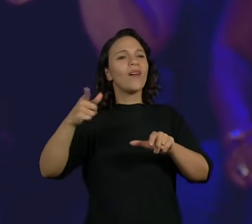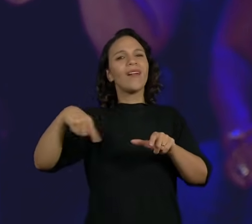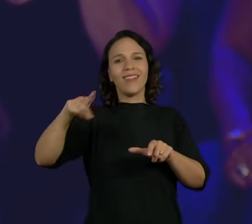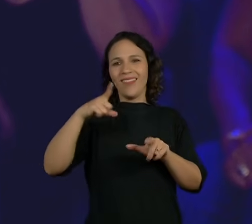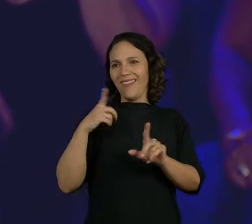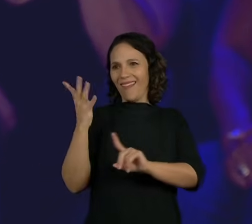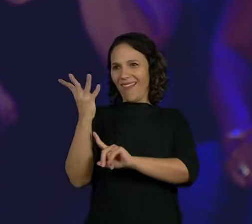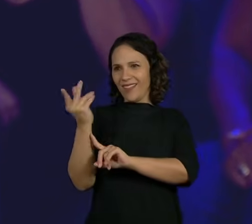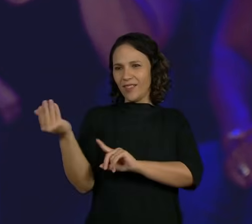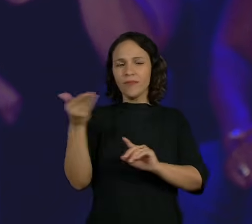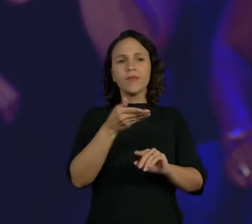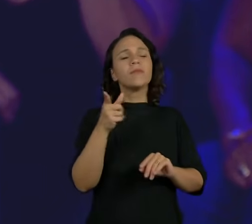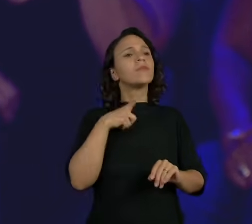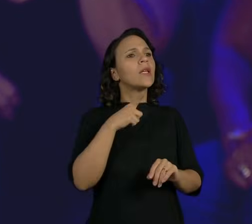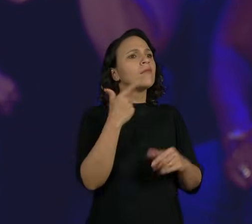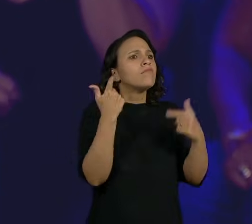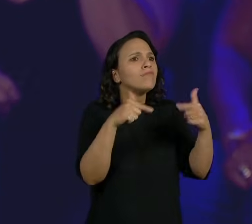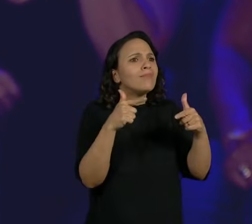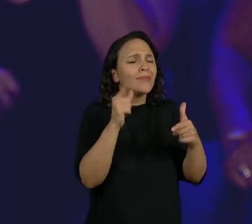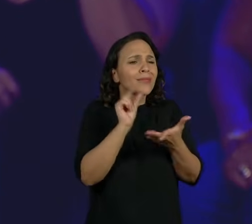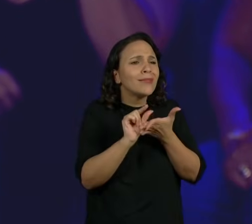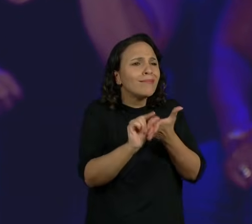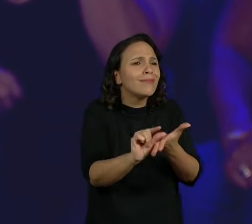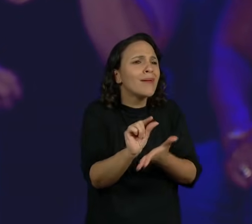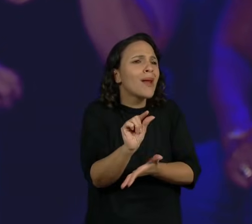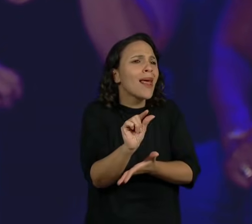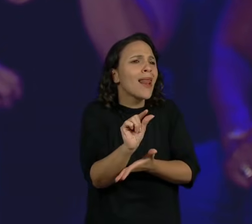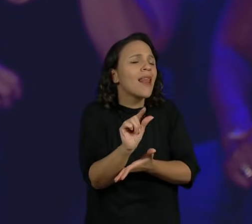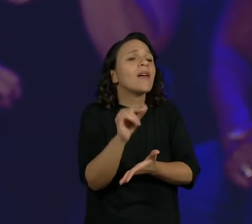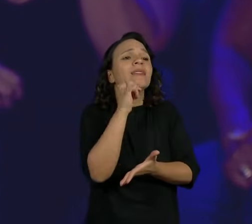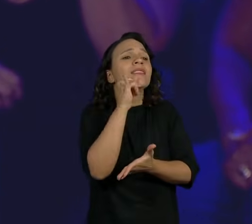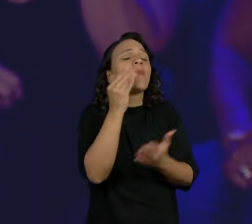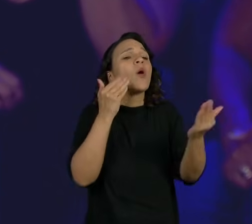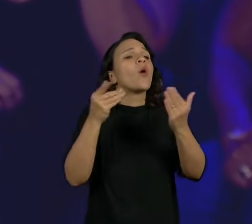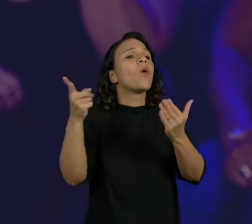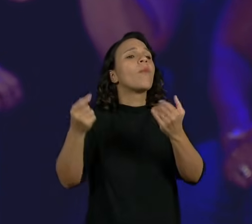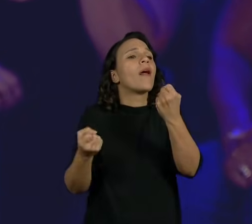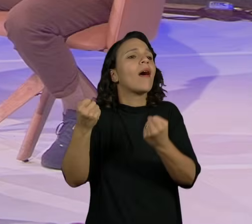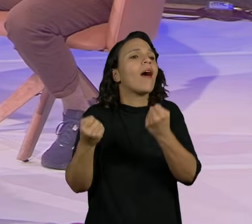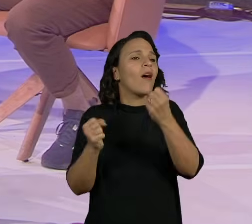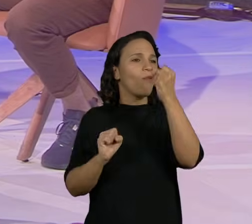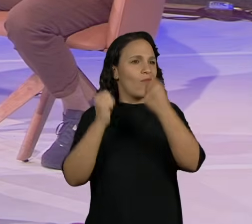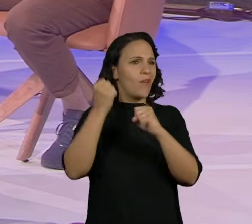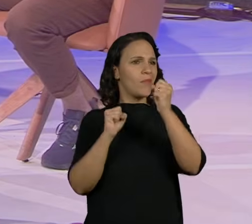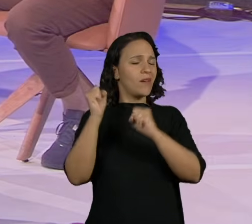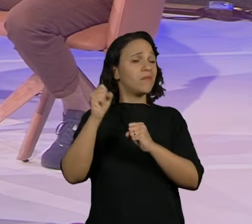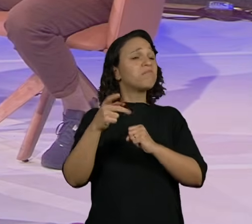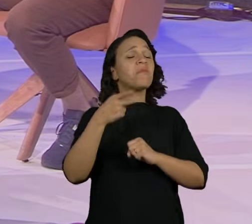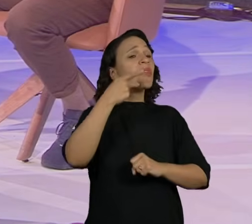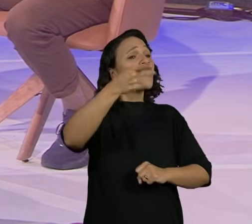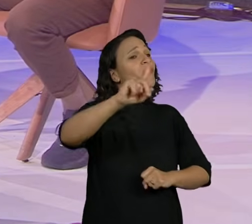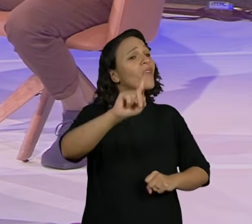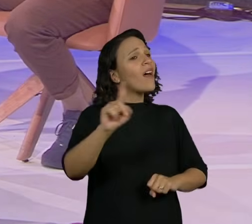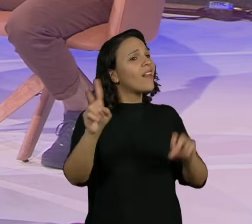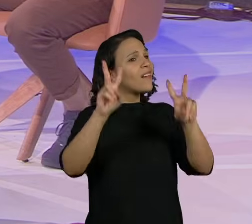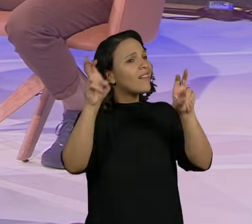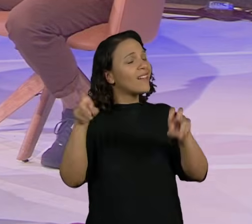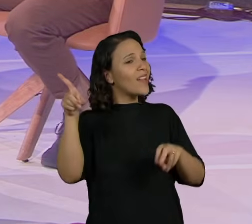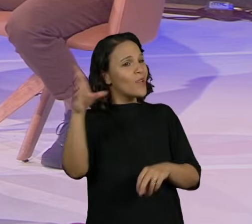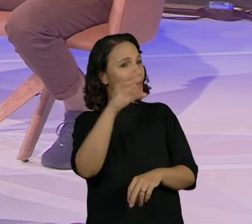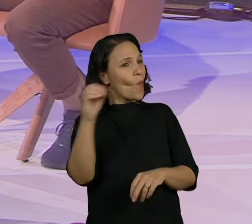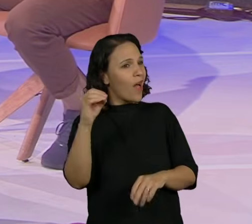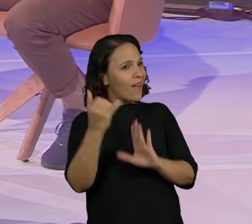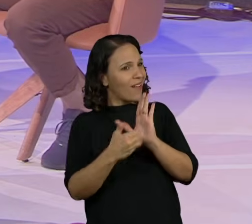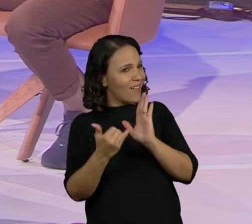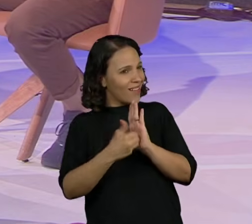emprego e que é um incentivo fiscal pequeno perto da indústria automobilística, por exemplo. Claro. Aí ninguém fala dessa isenção. Ou